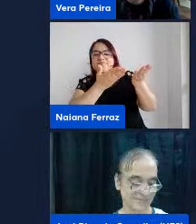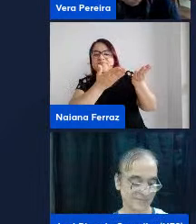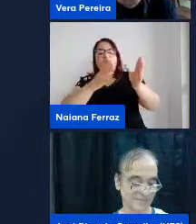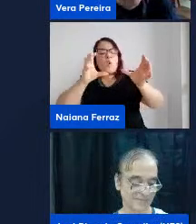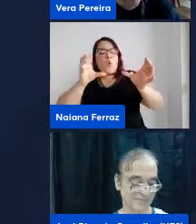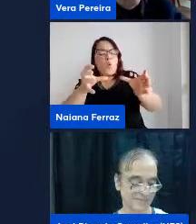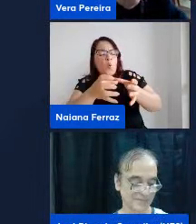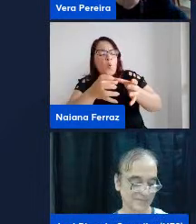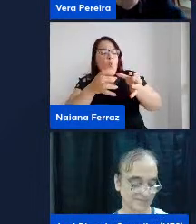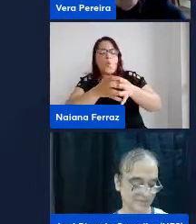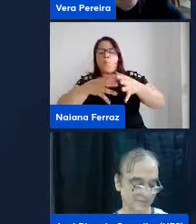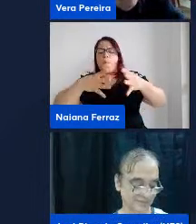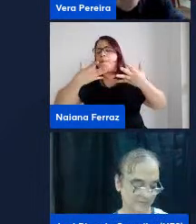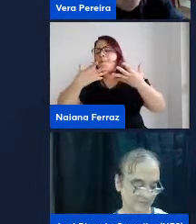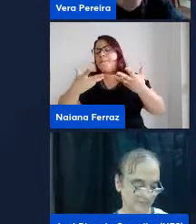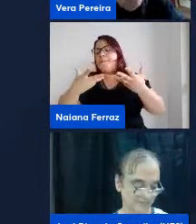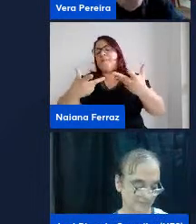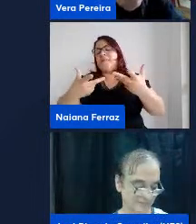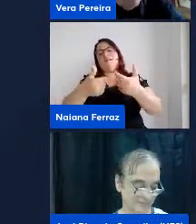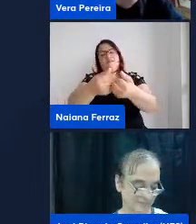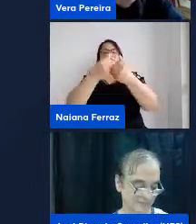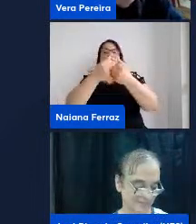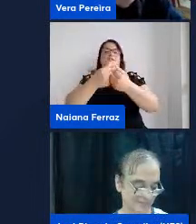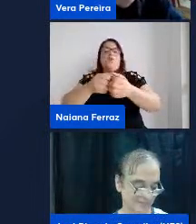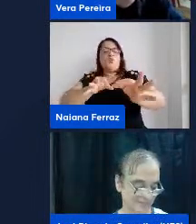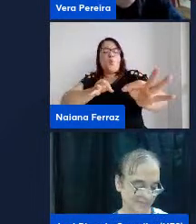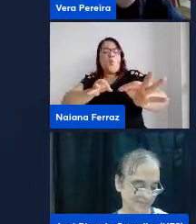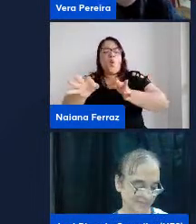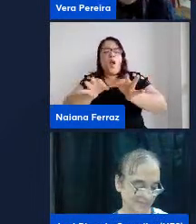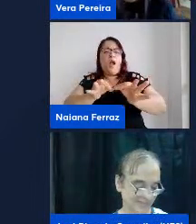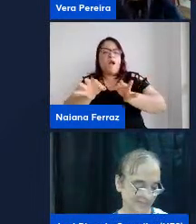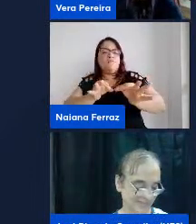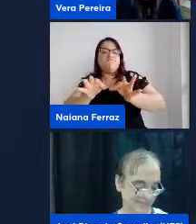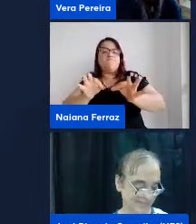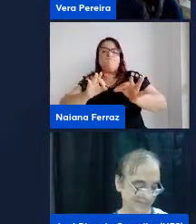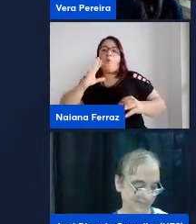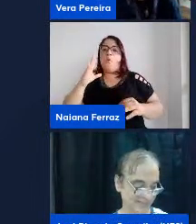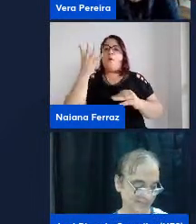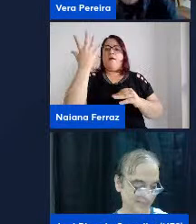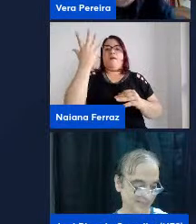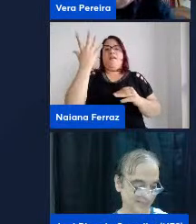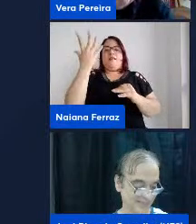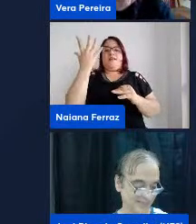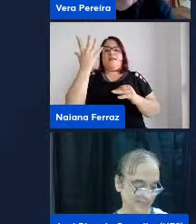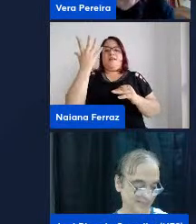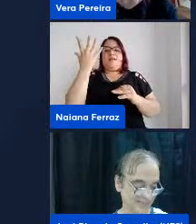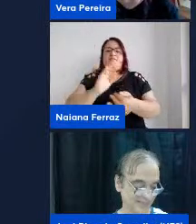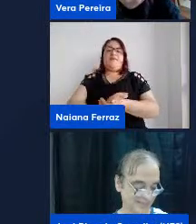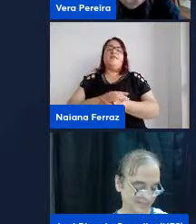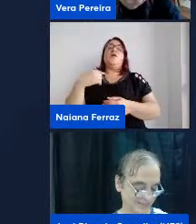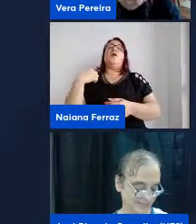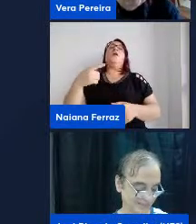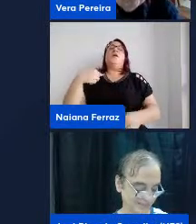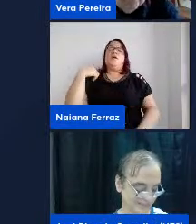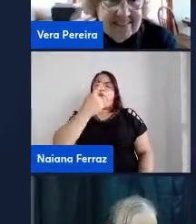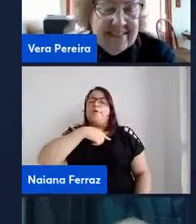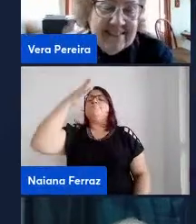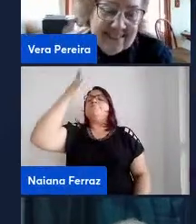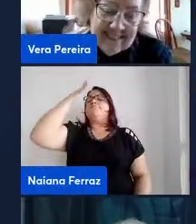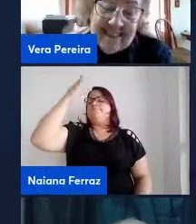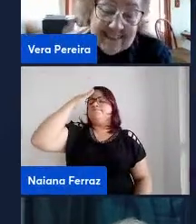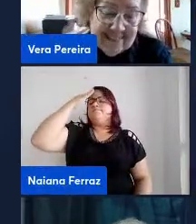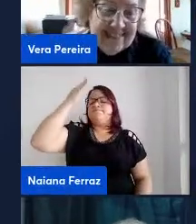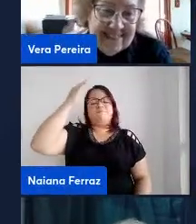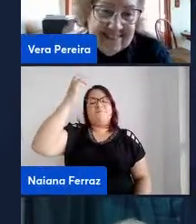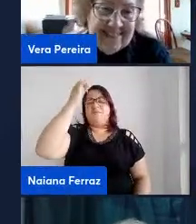que consegue organizar esses eventos, e a gente sabe que não é nada fácil, porque a